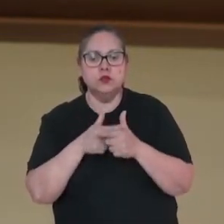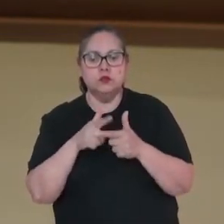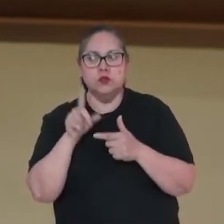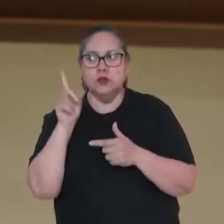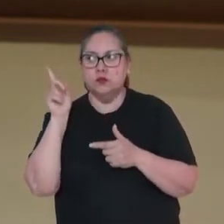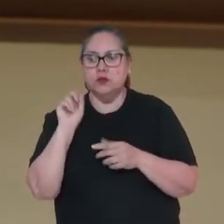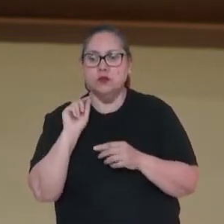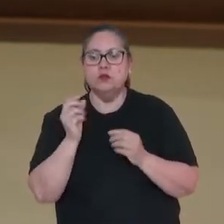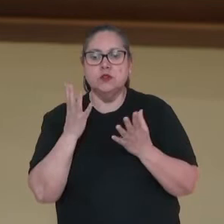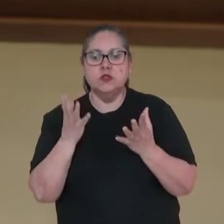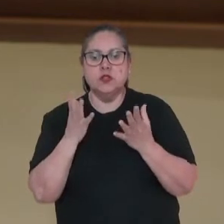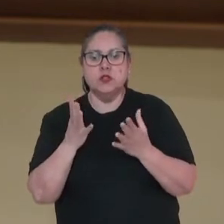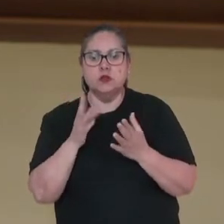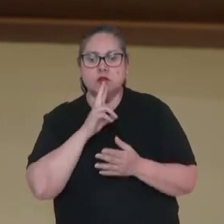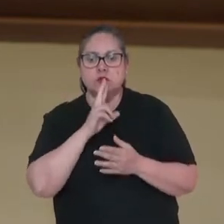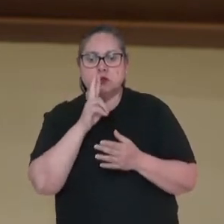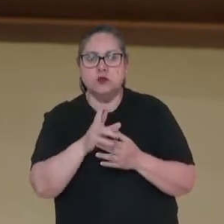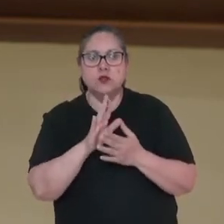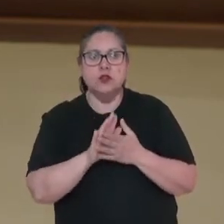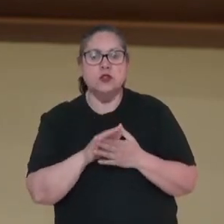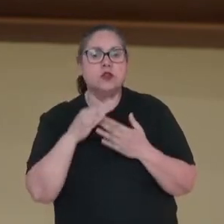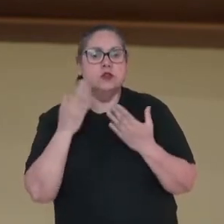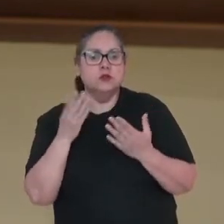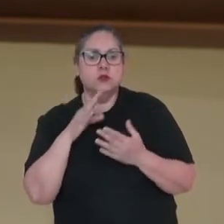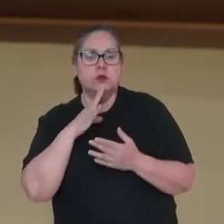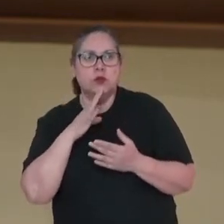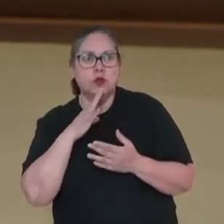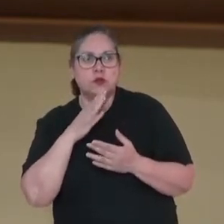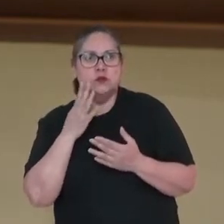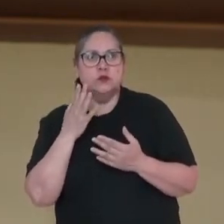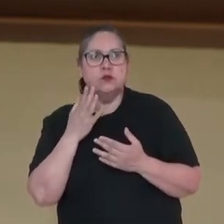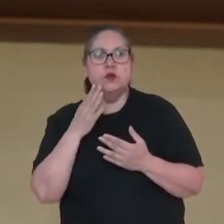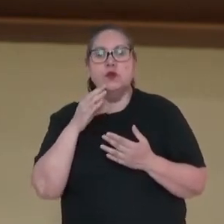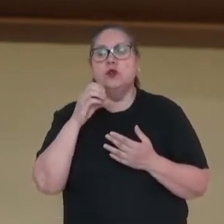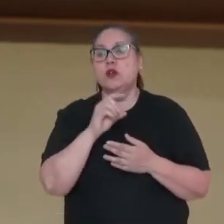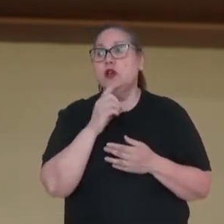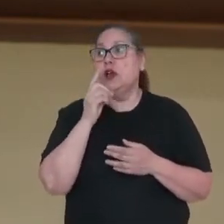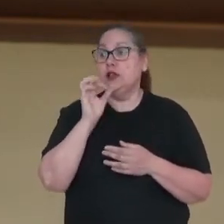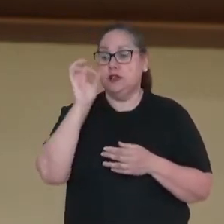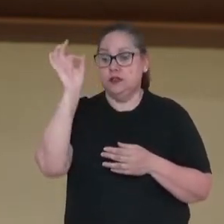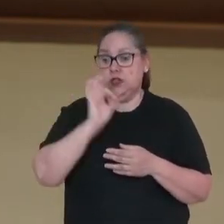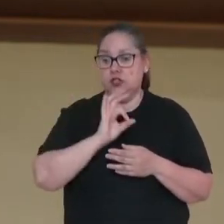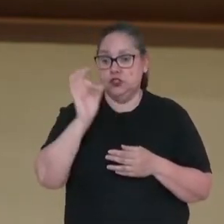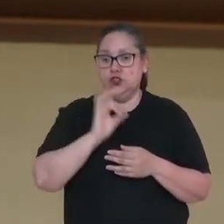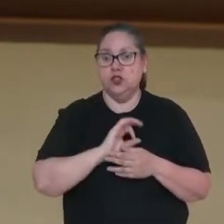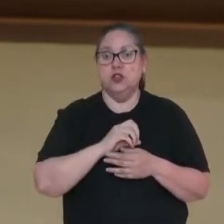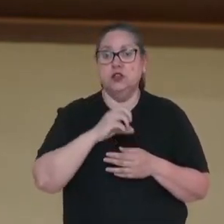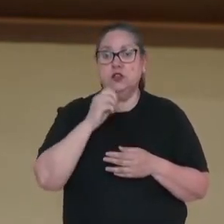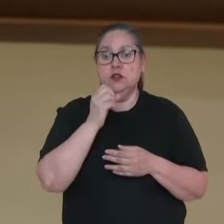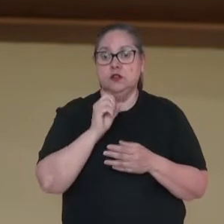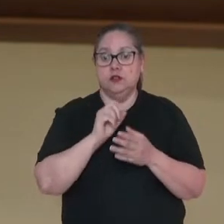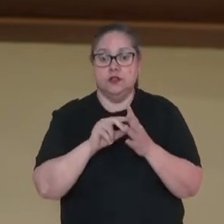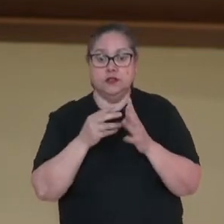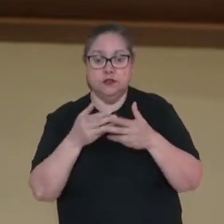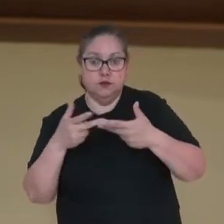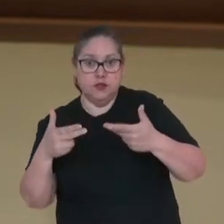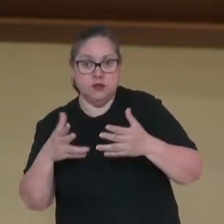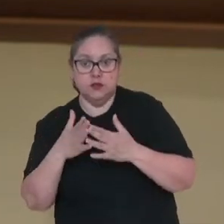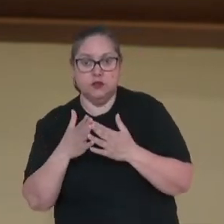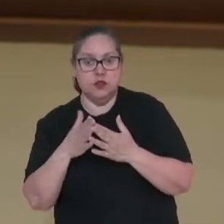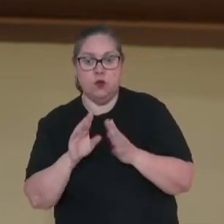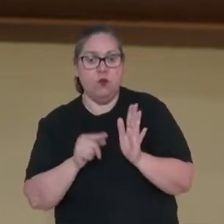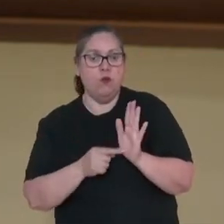e o que nós queremos responder. Então a gente conhece, pessoal, a taxa percentual das peças que